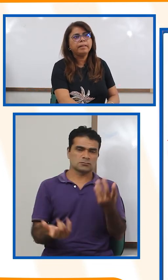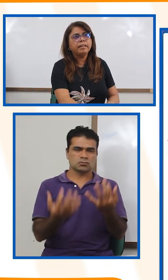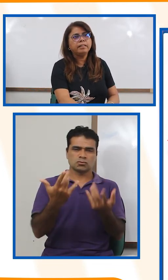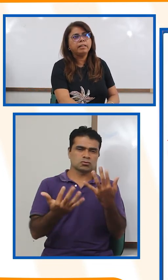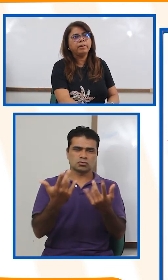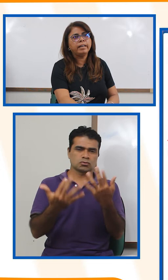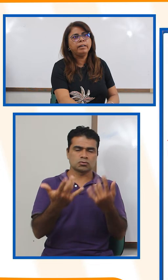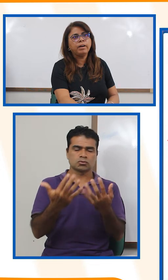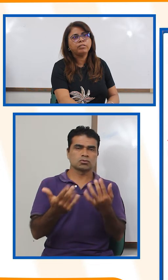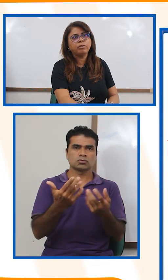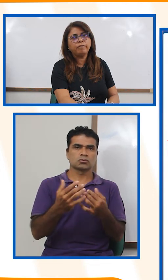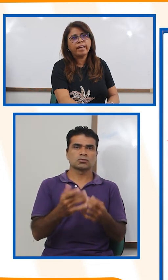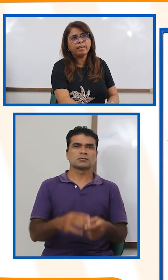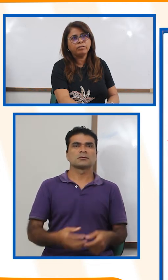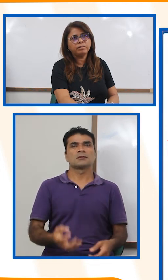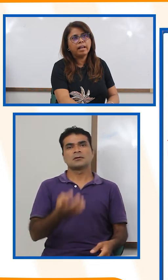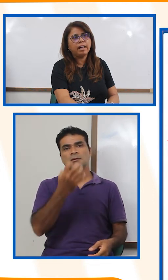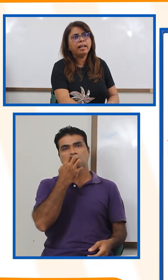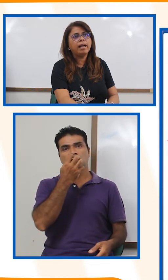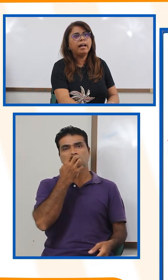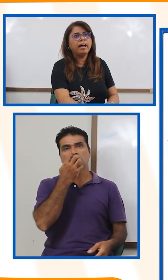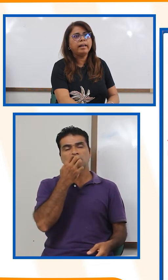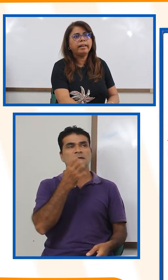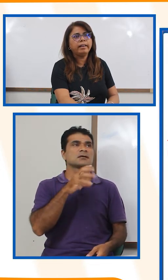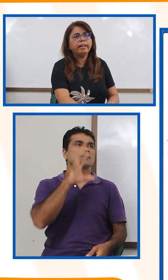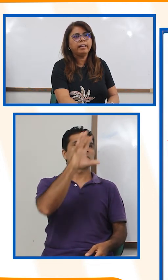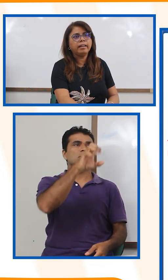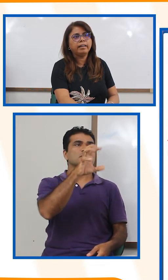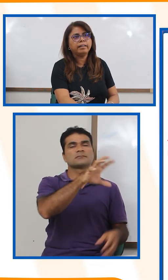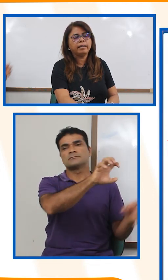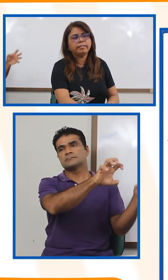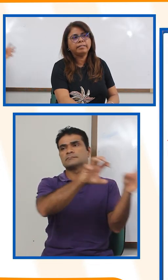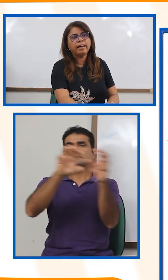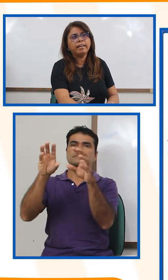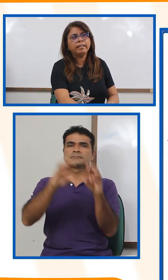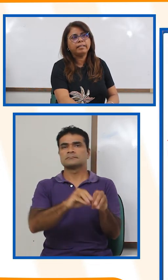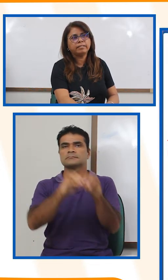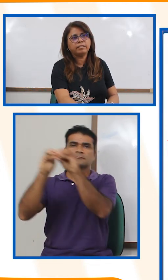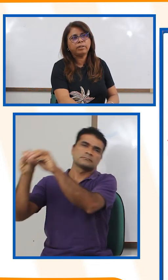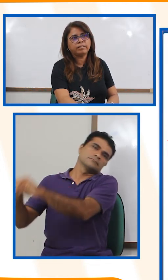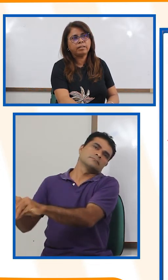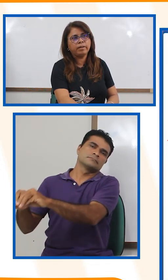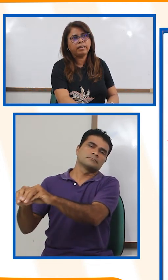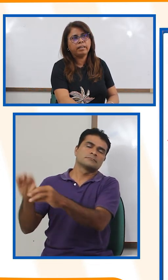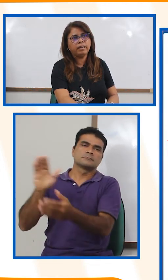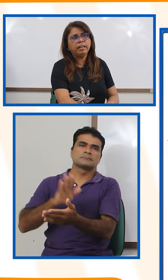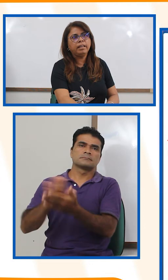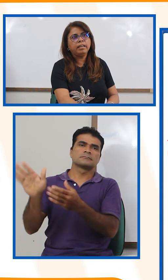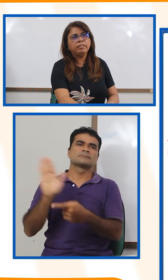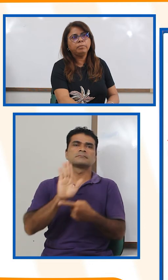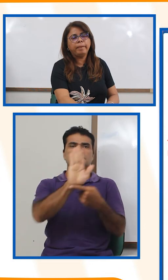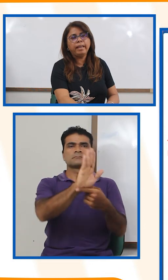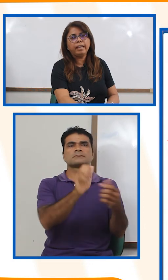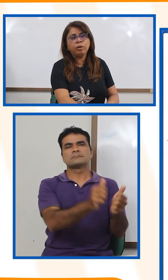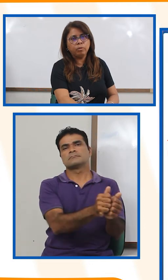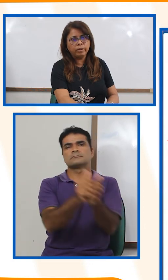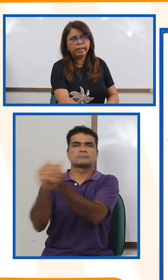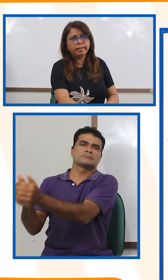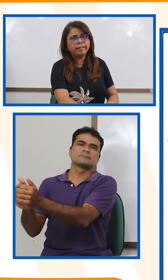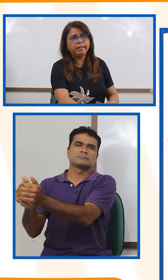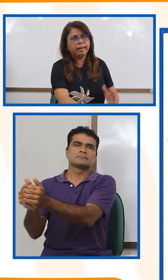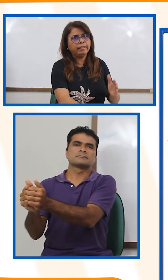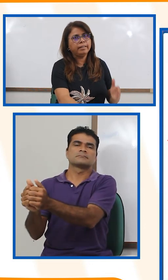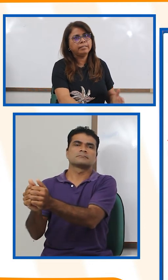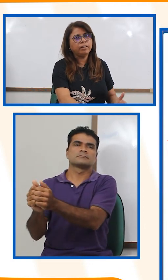né? Então, aí o cachorro vai ajudar a ele a sair dessa situação aqui de perigo,